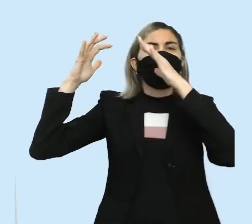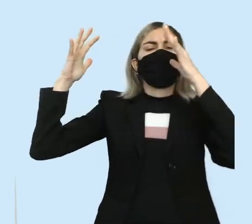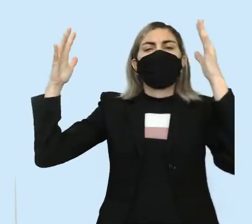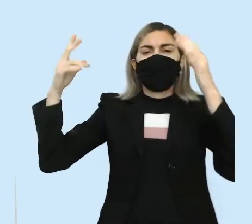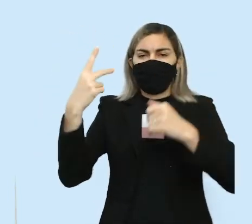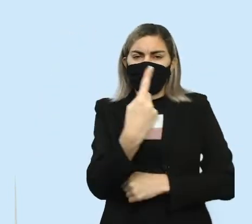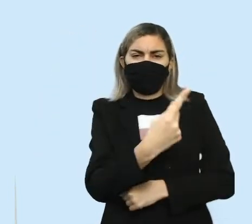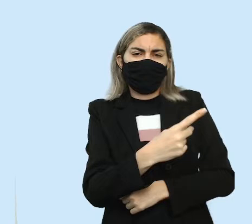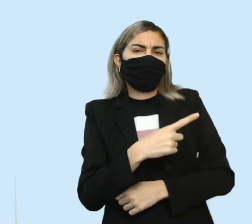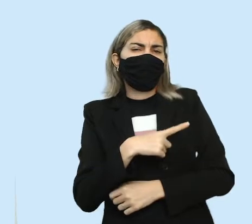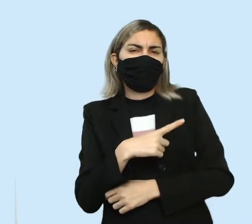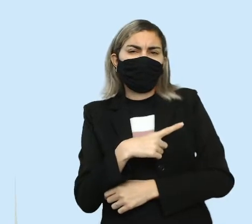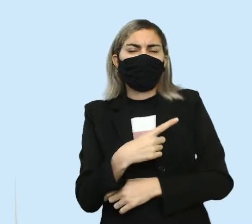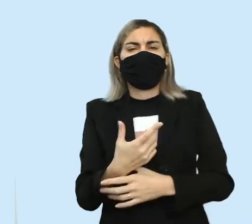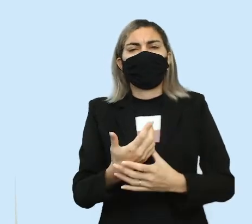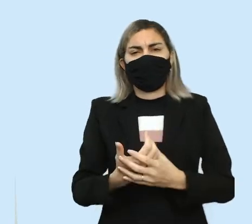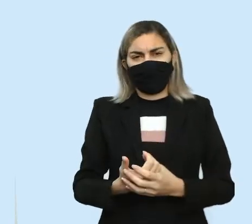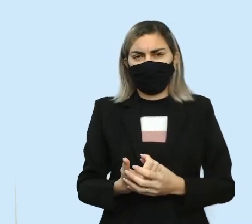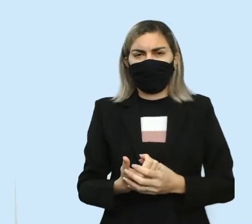ele tinha.